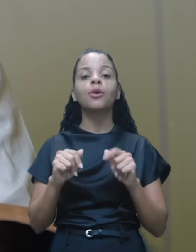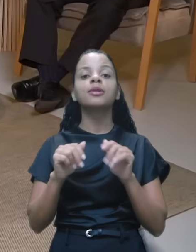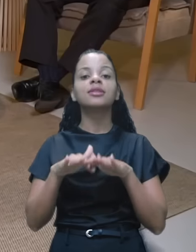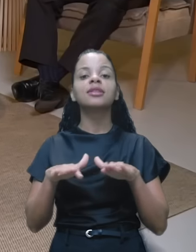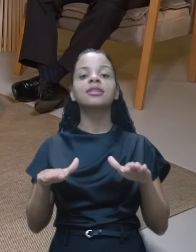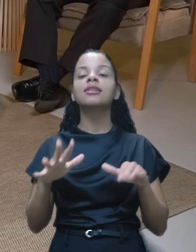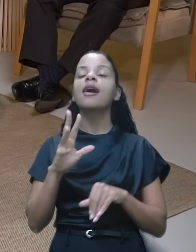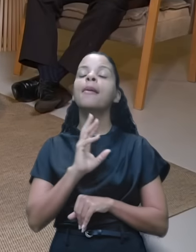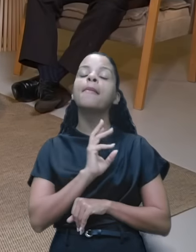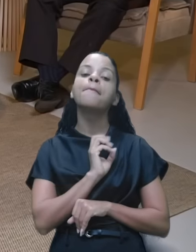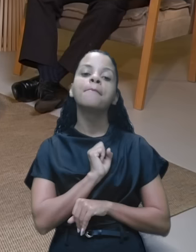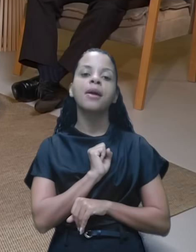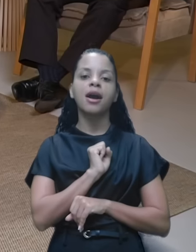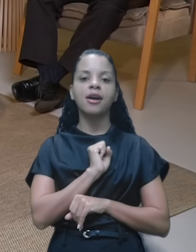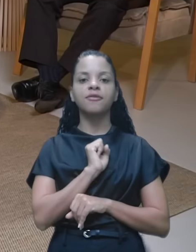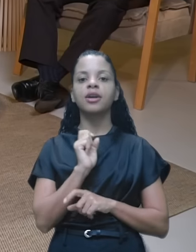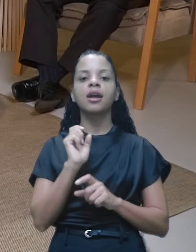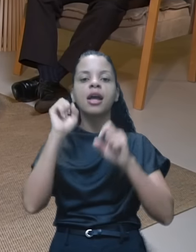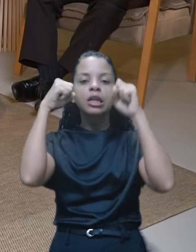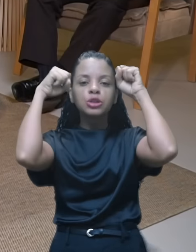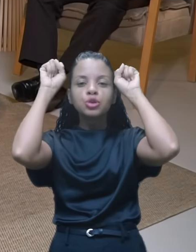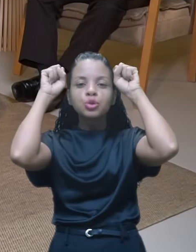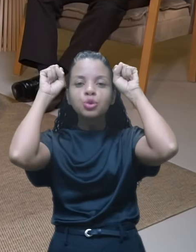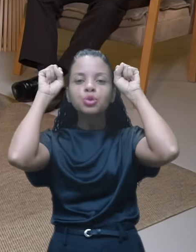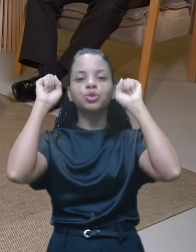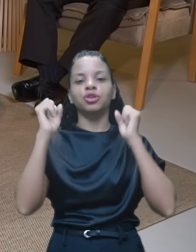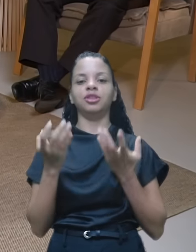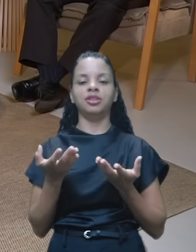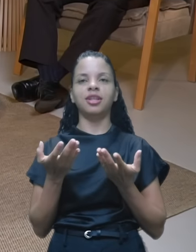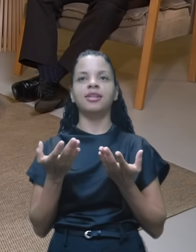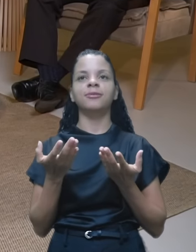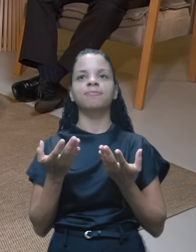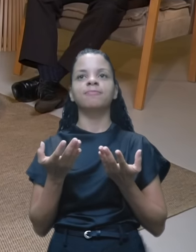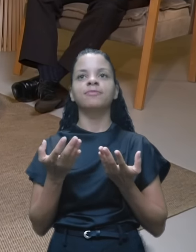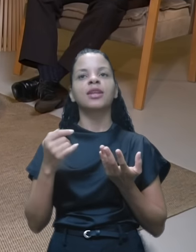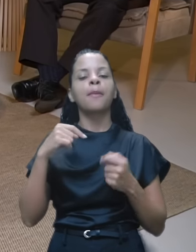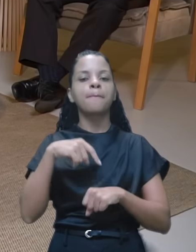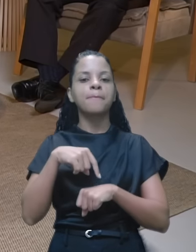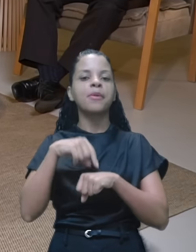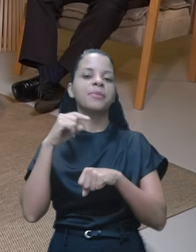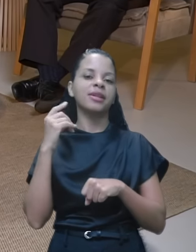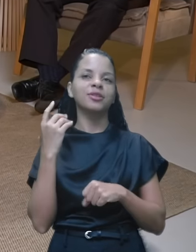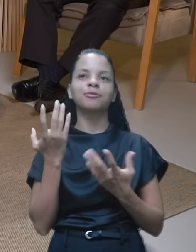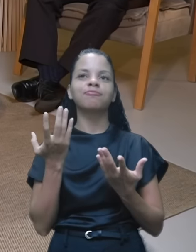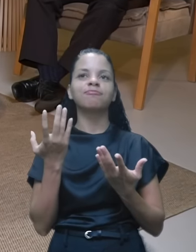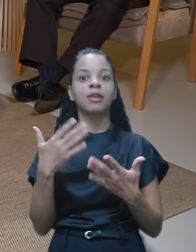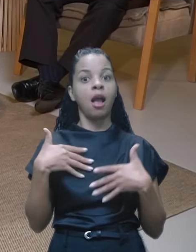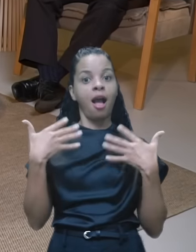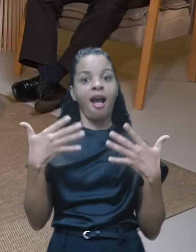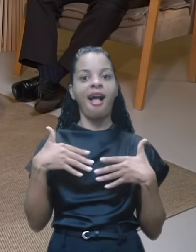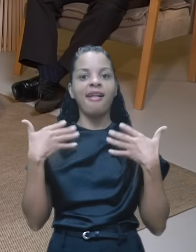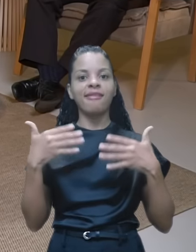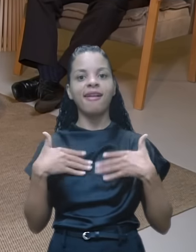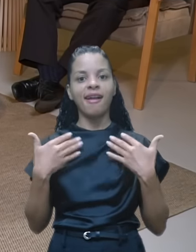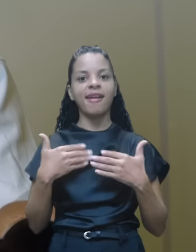né, amava, por exemplo, figuras como a Xuxa, né? Então, era um momento áureo, assim,